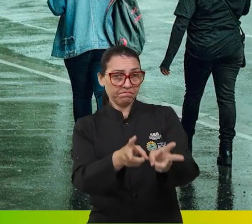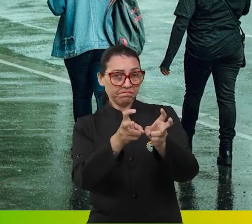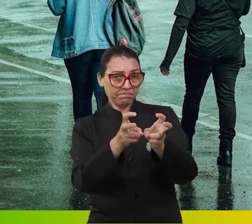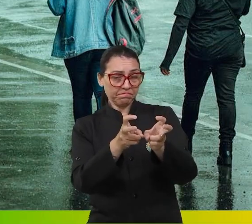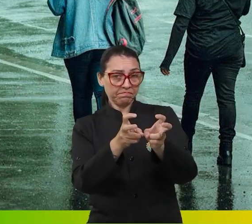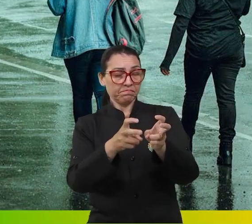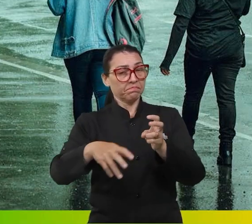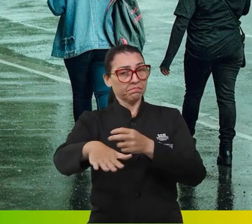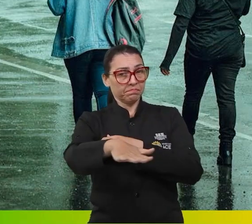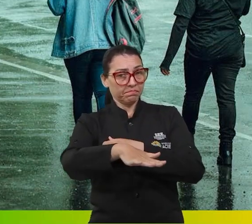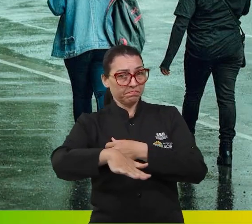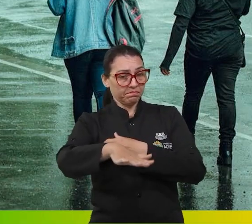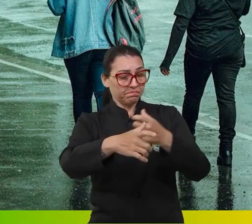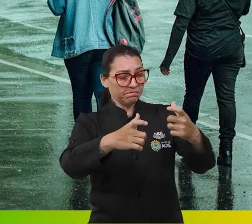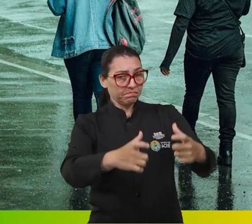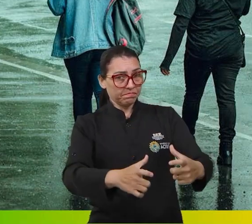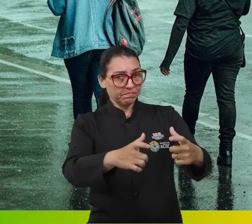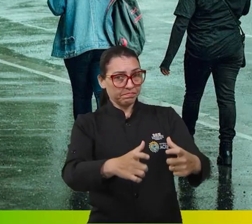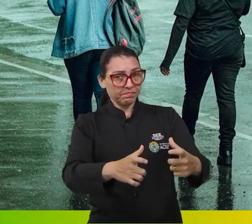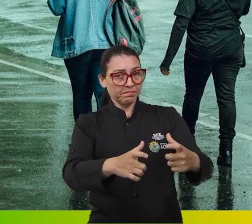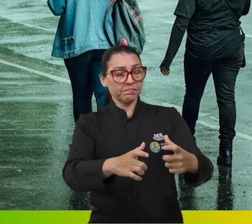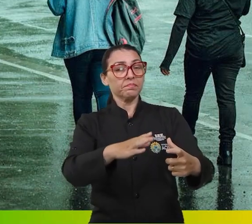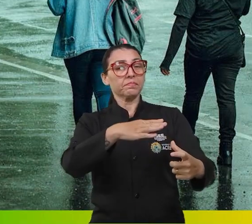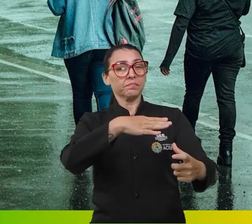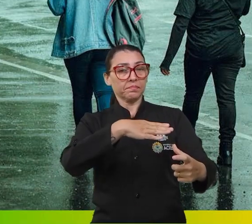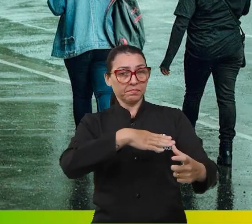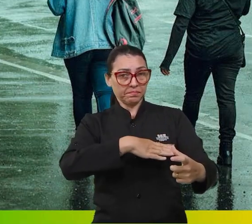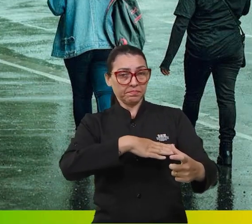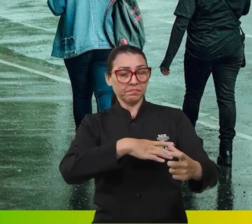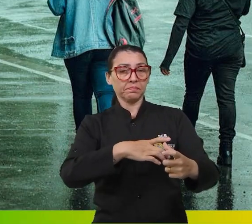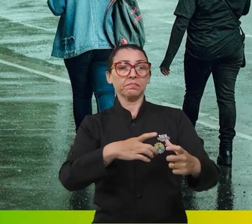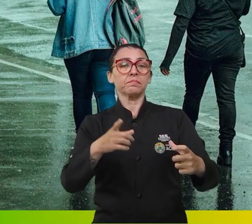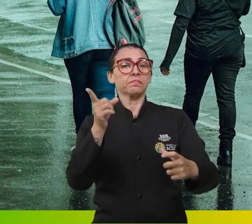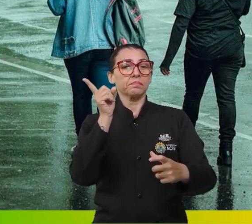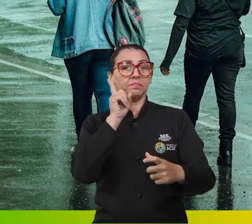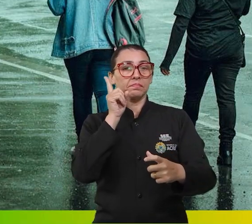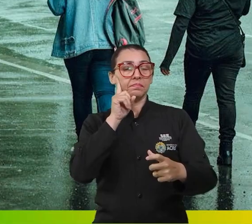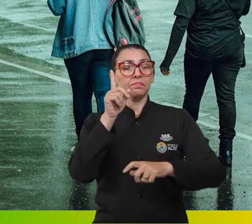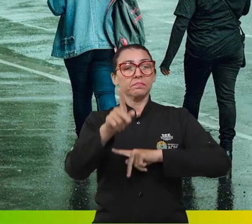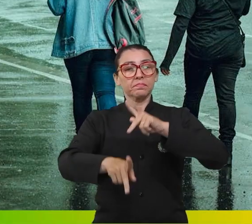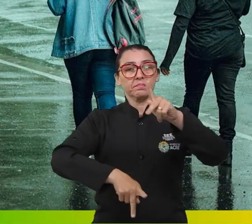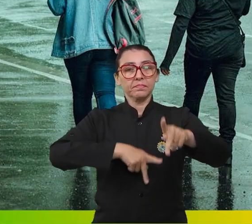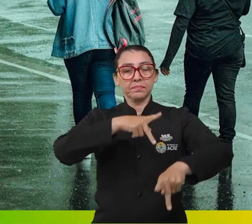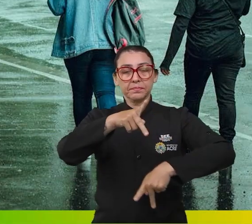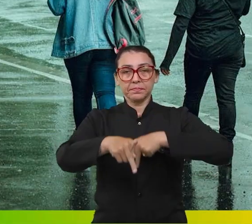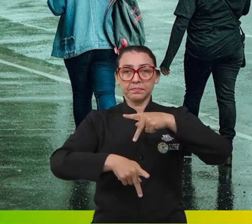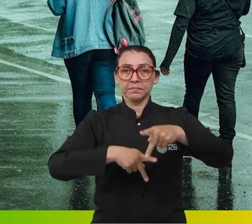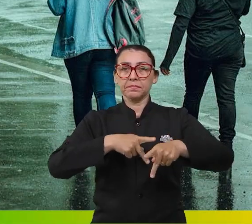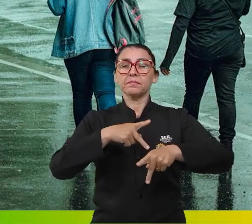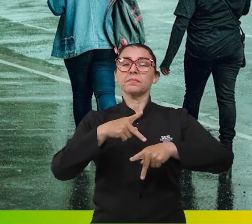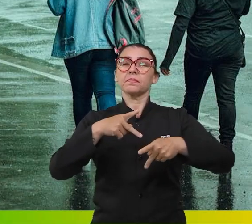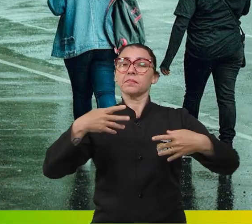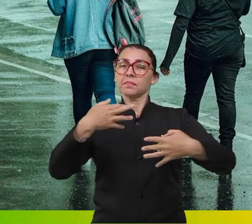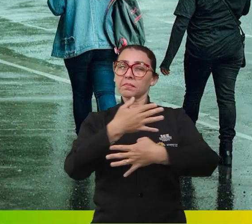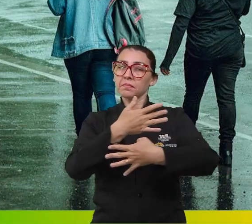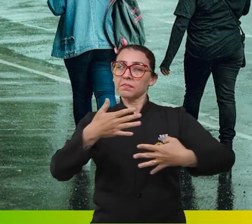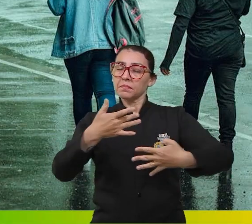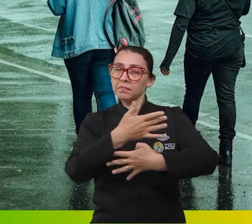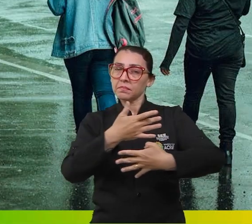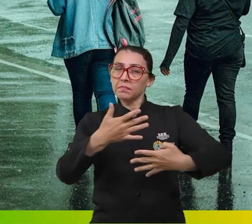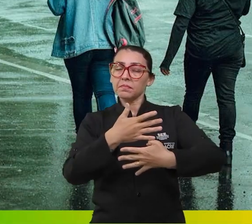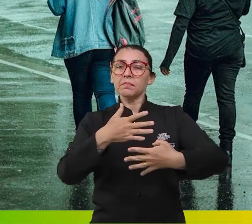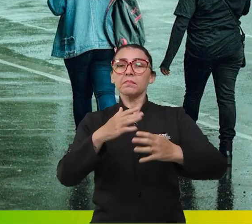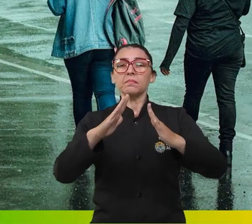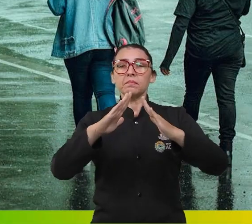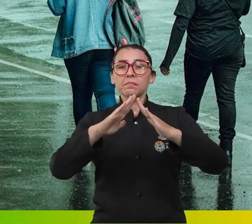do espaço. Nas grandes cidades, do dia a dia da população é bastante agitado. Na correria entre